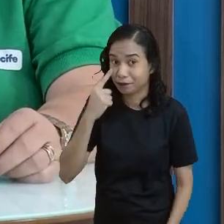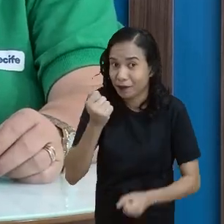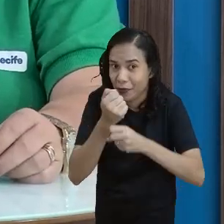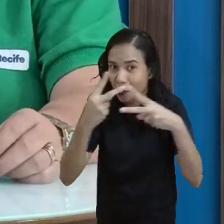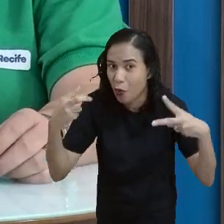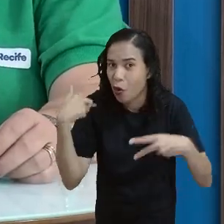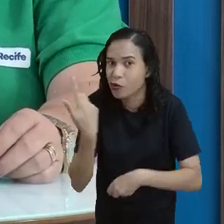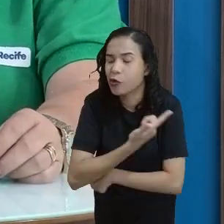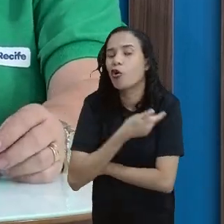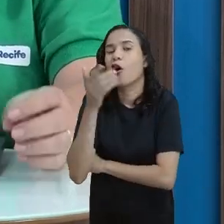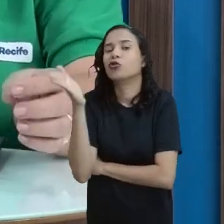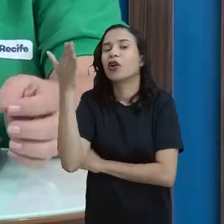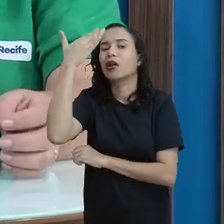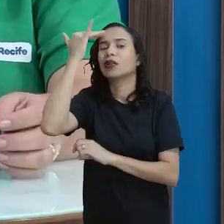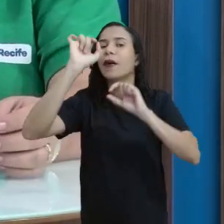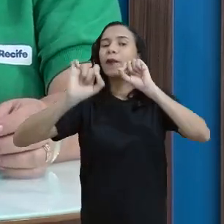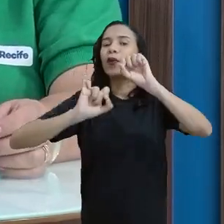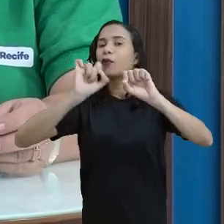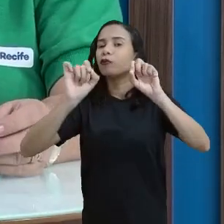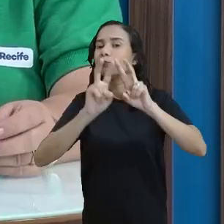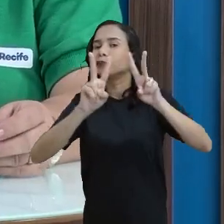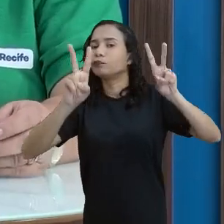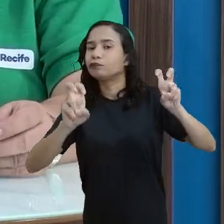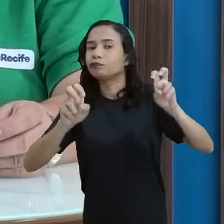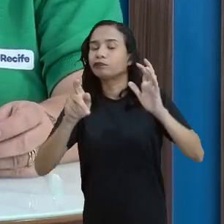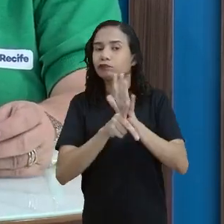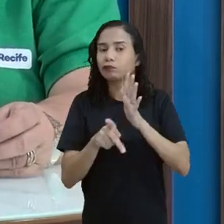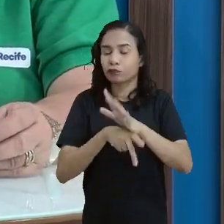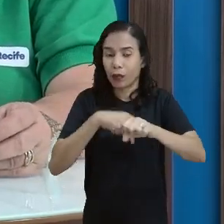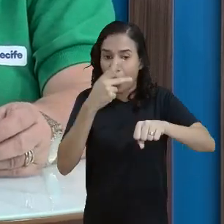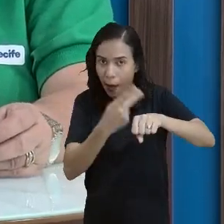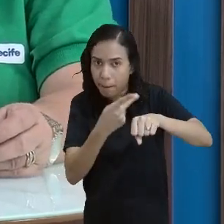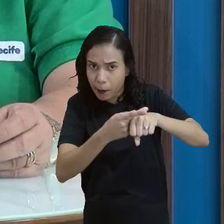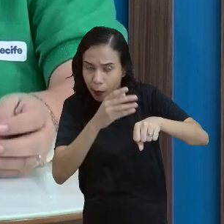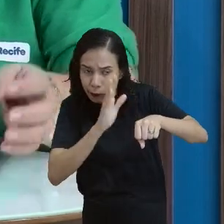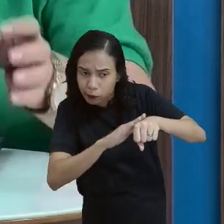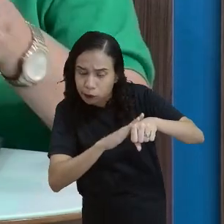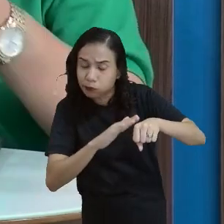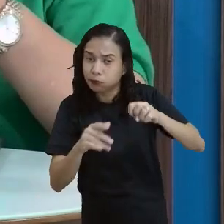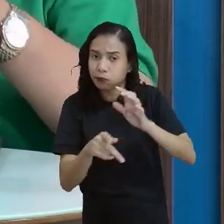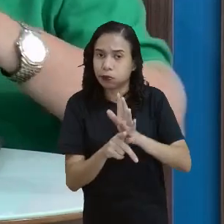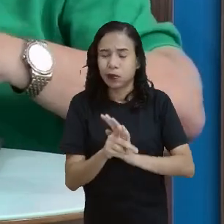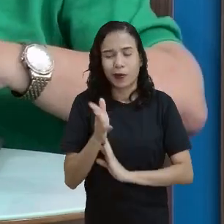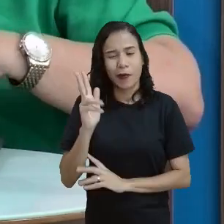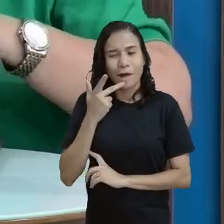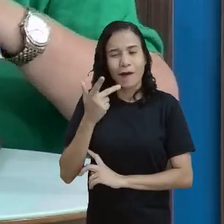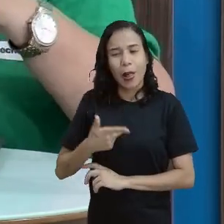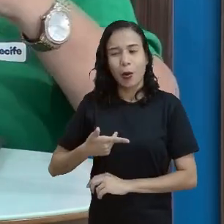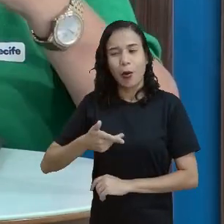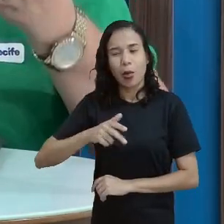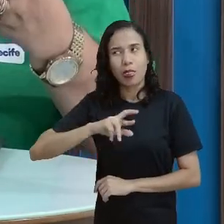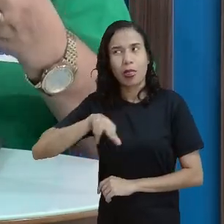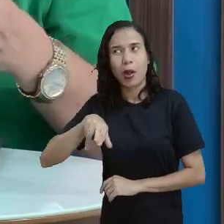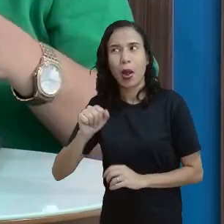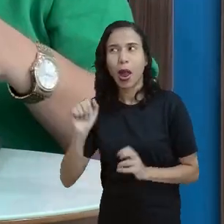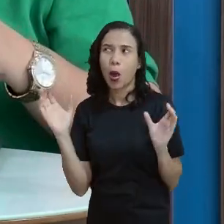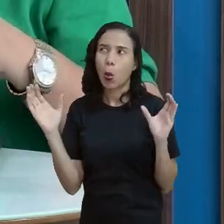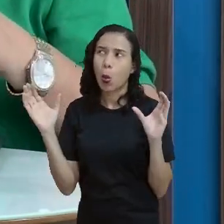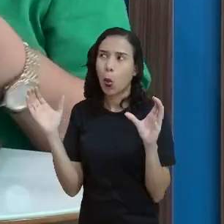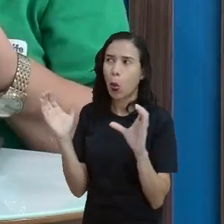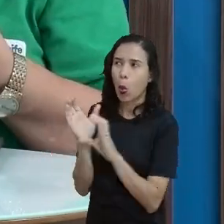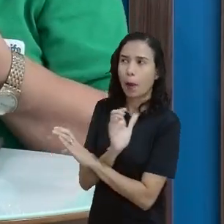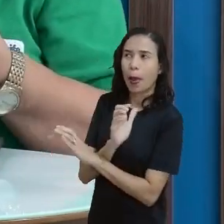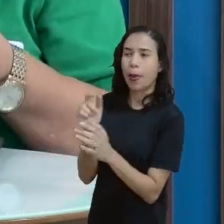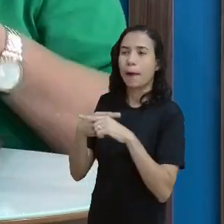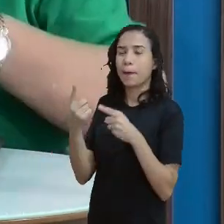gente já sabe que, em relação a essas rochas, né? Ela tem, talvez, como você disse, ela não seja completa, mas ela, na